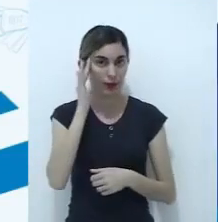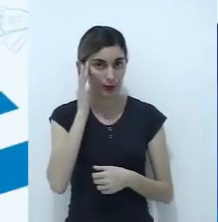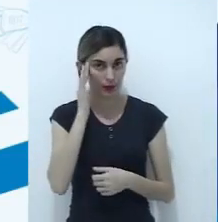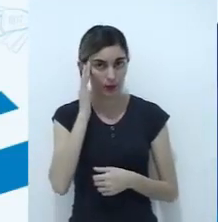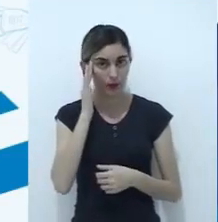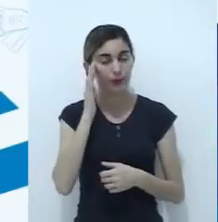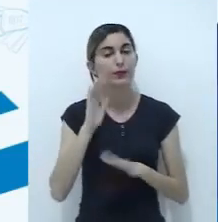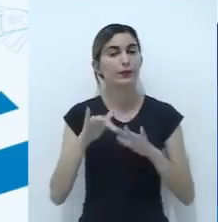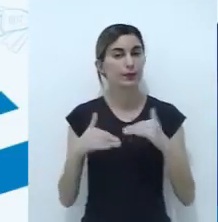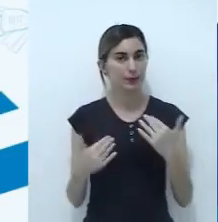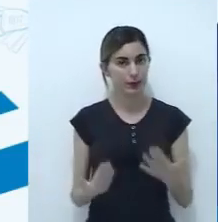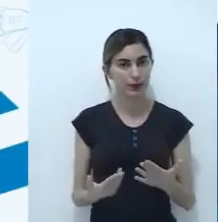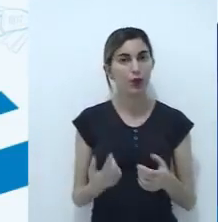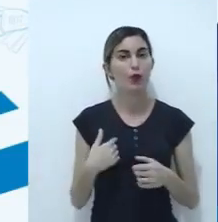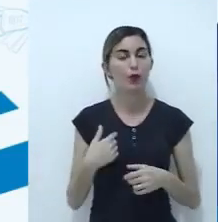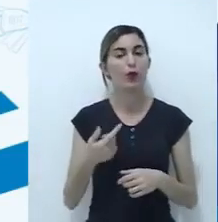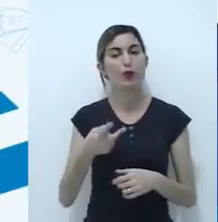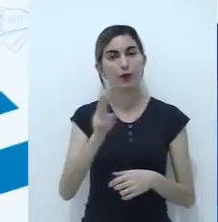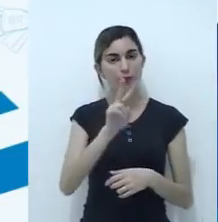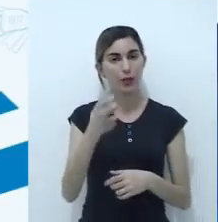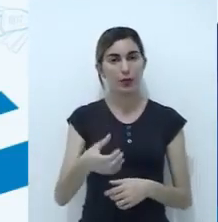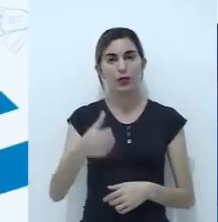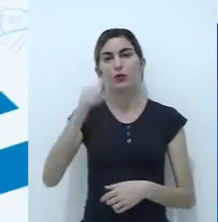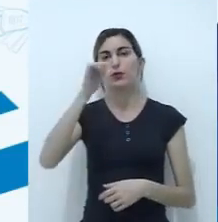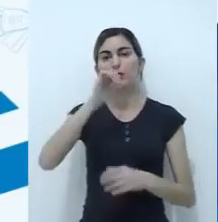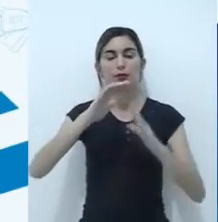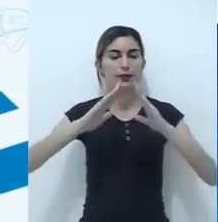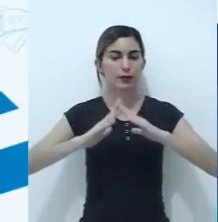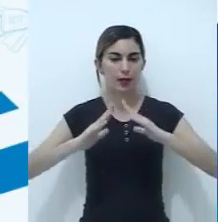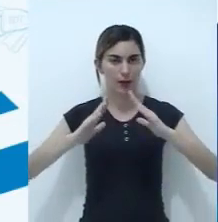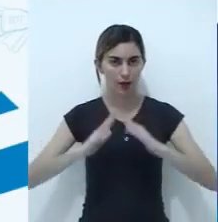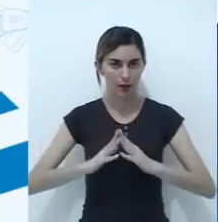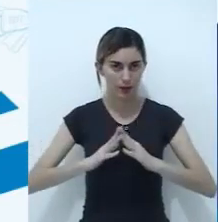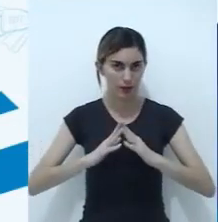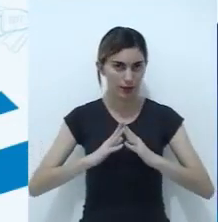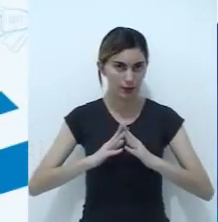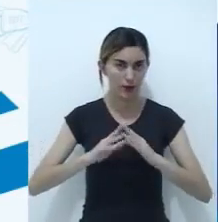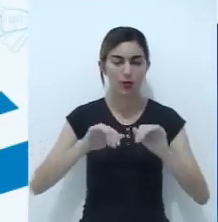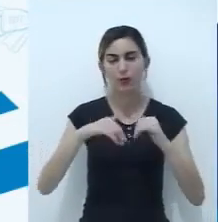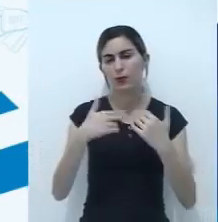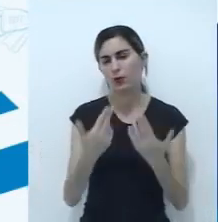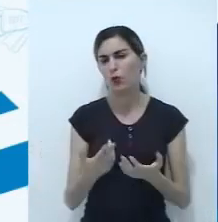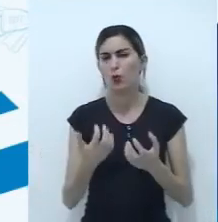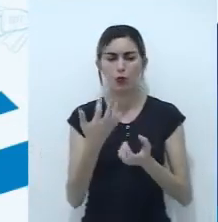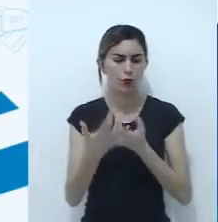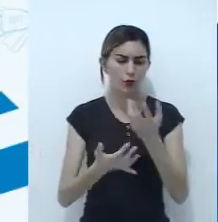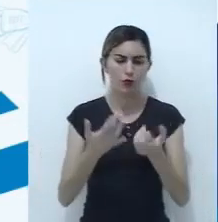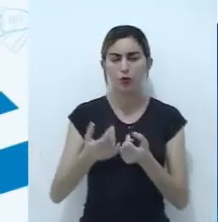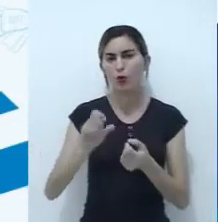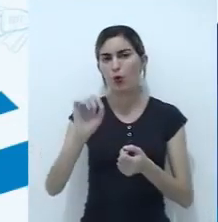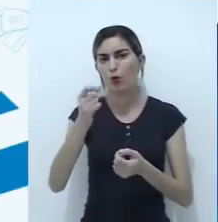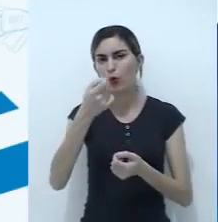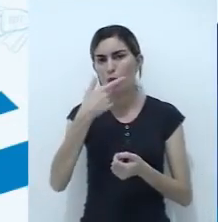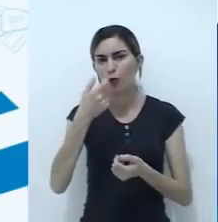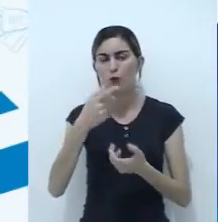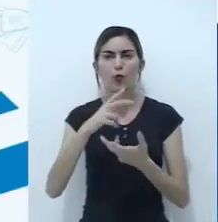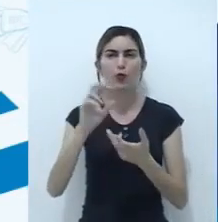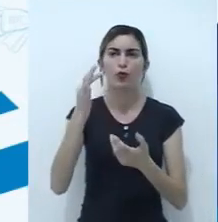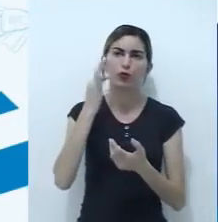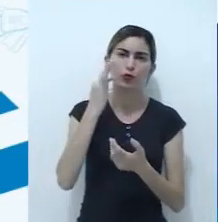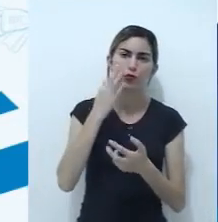vocês entenderem? Então, for tomar vitamina C em casa, né, ou através, seja efervescente ou através de